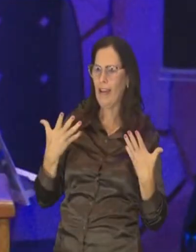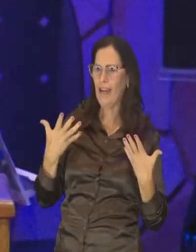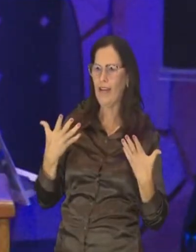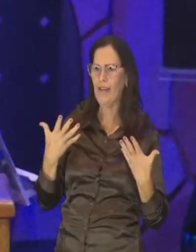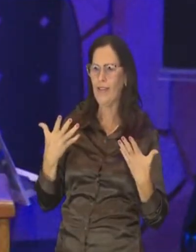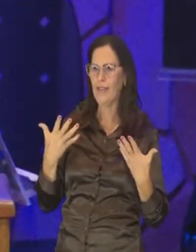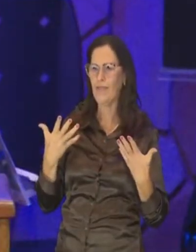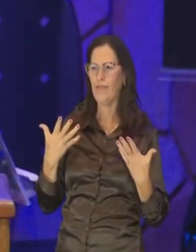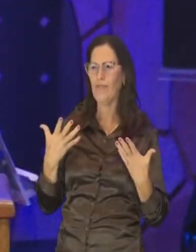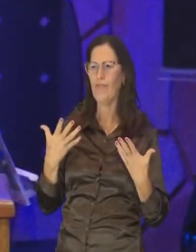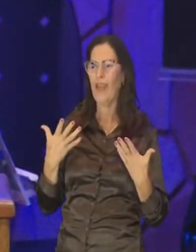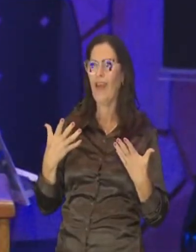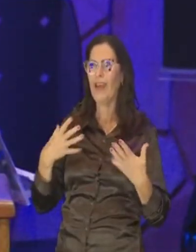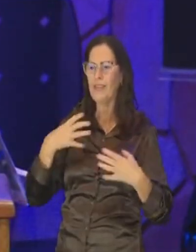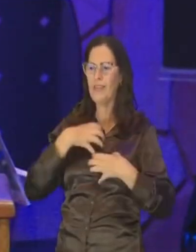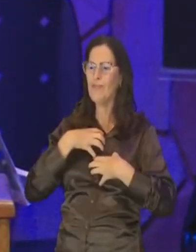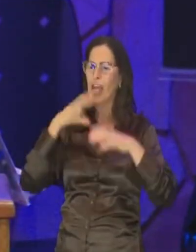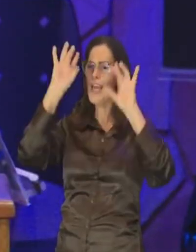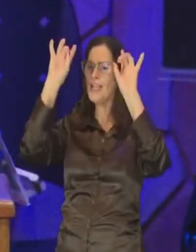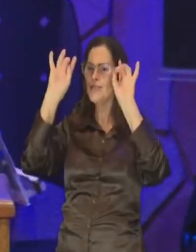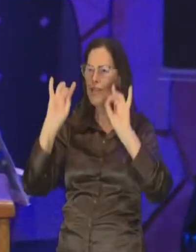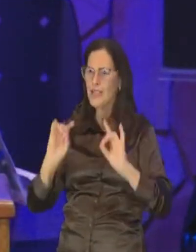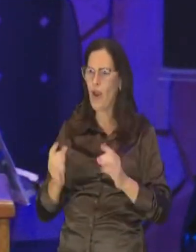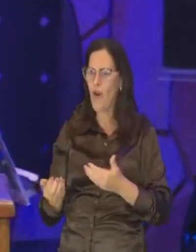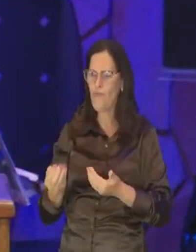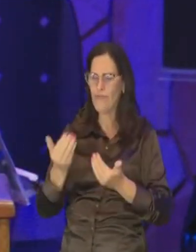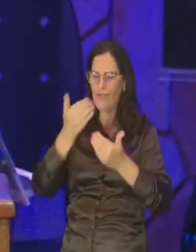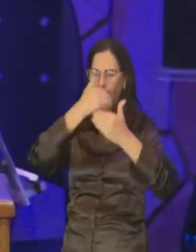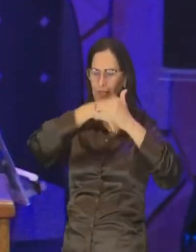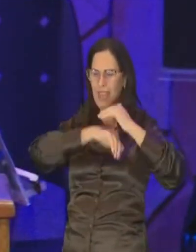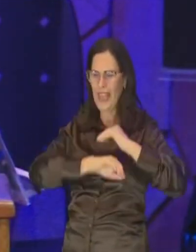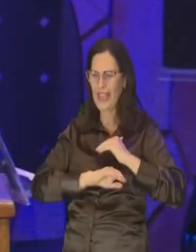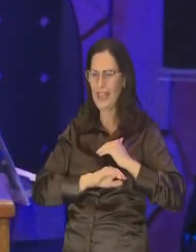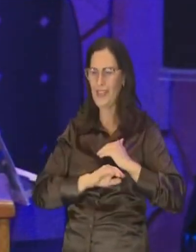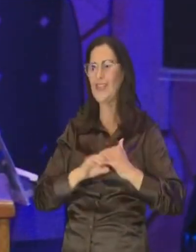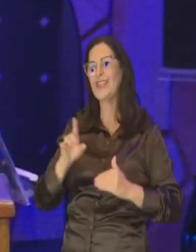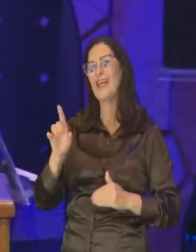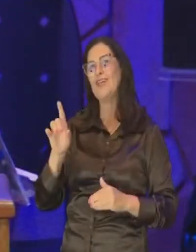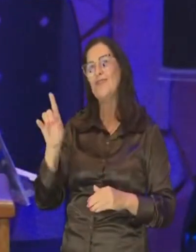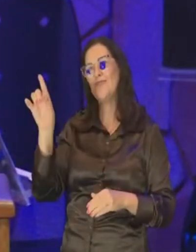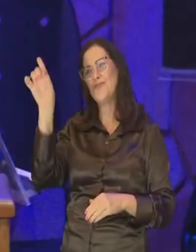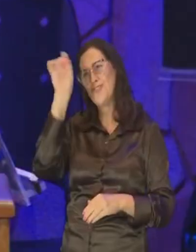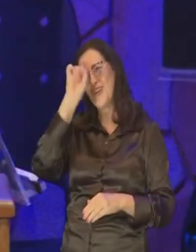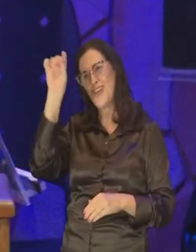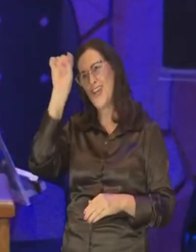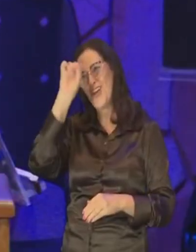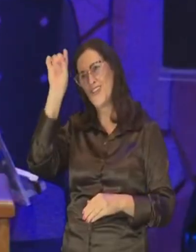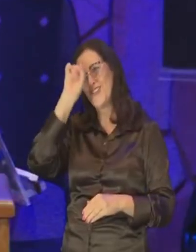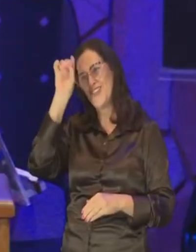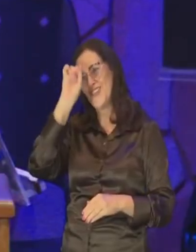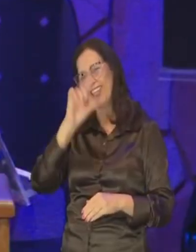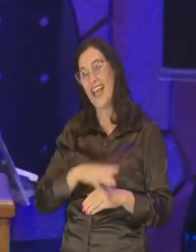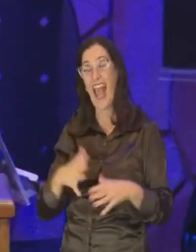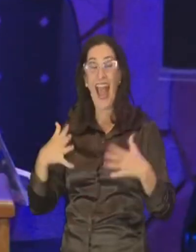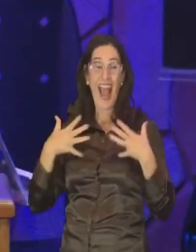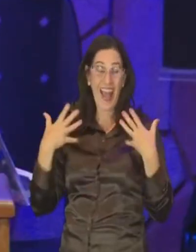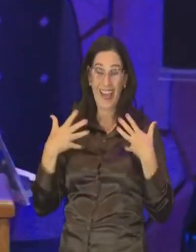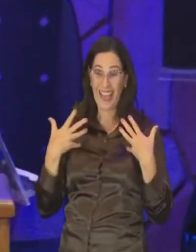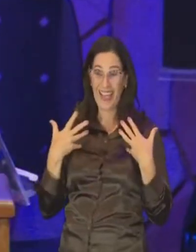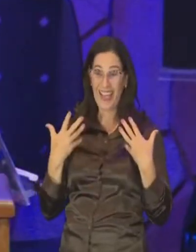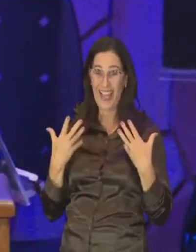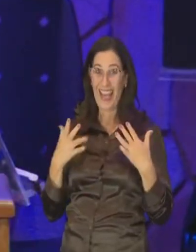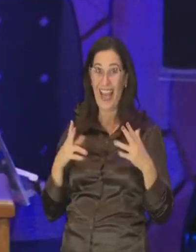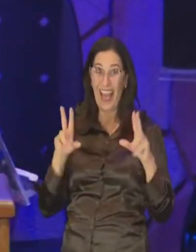lugar especial dentro das nossas rotinas diárias. Alegria aqui neste